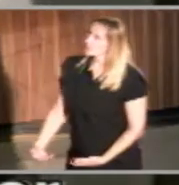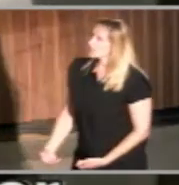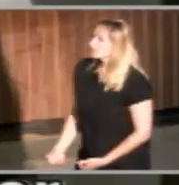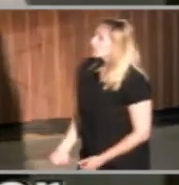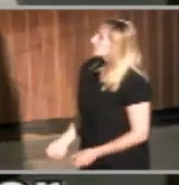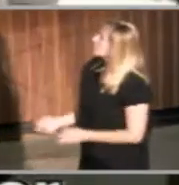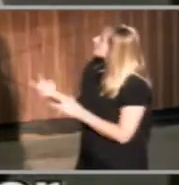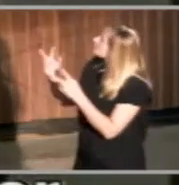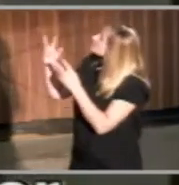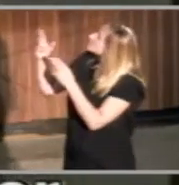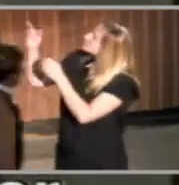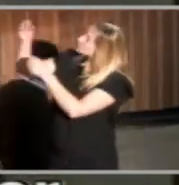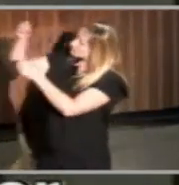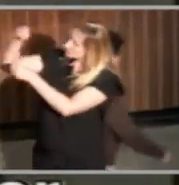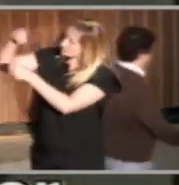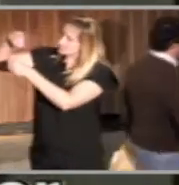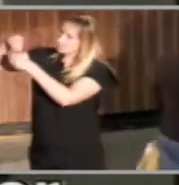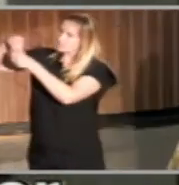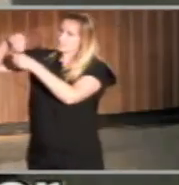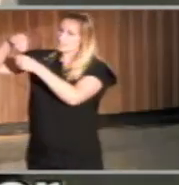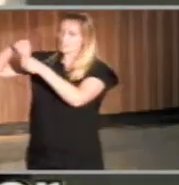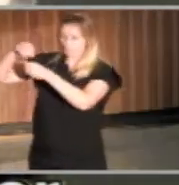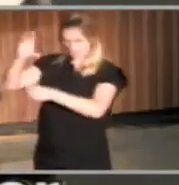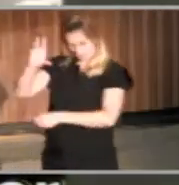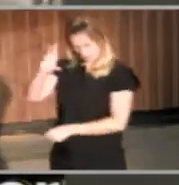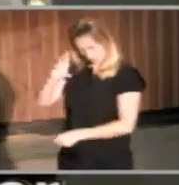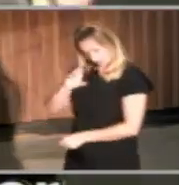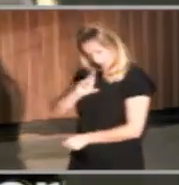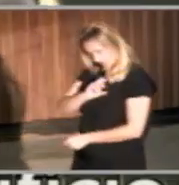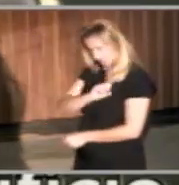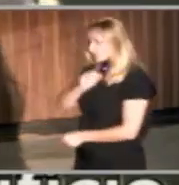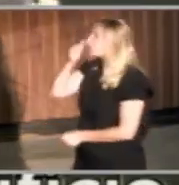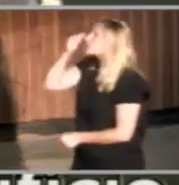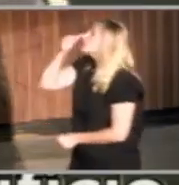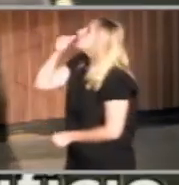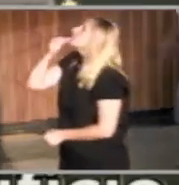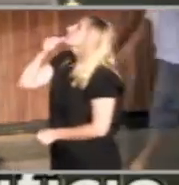Diga para Ele, querido. Como oferta